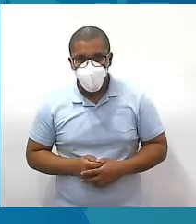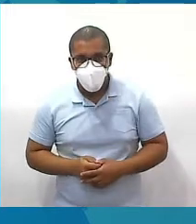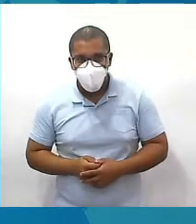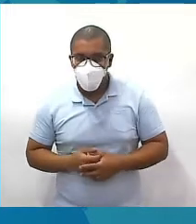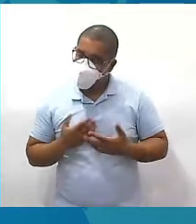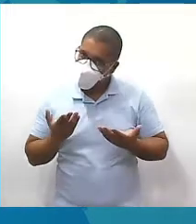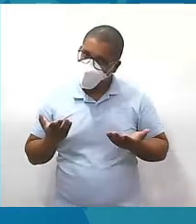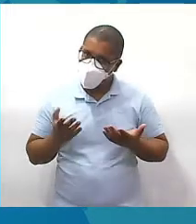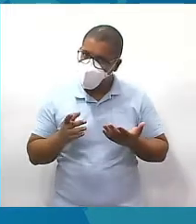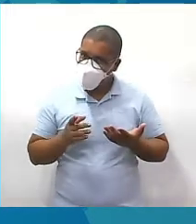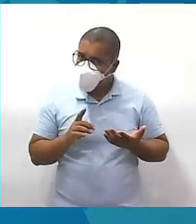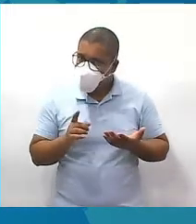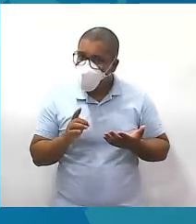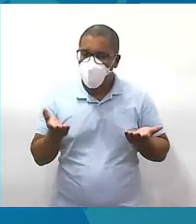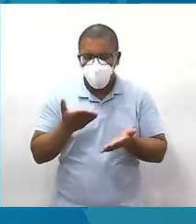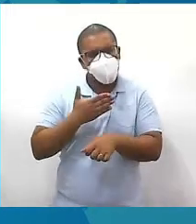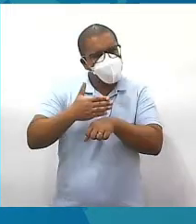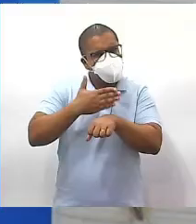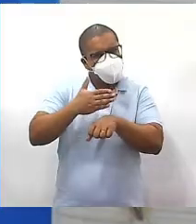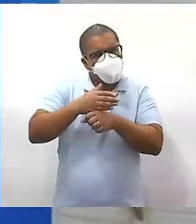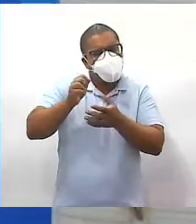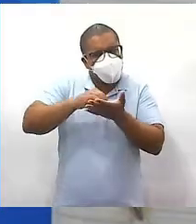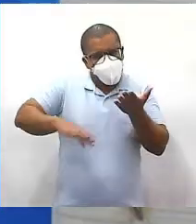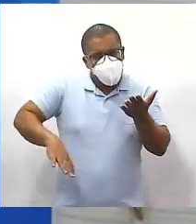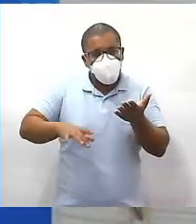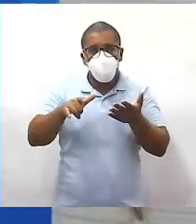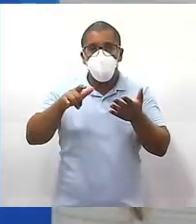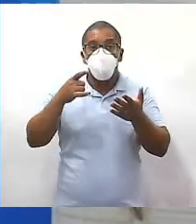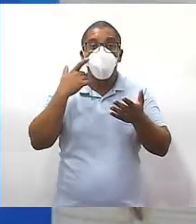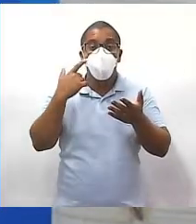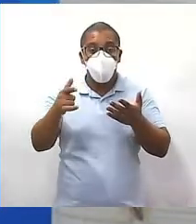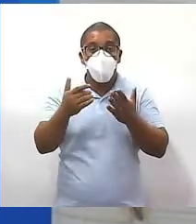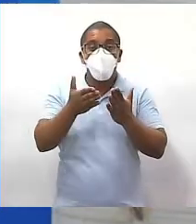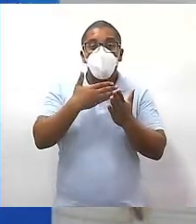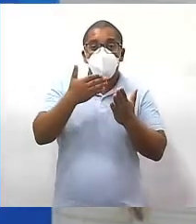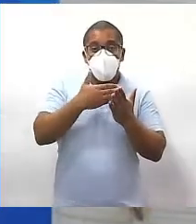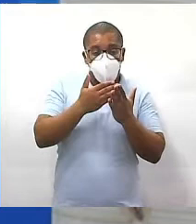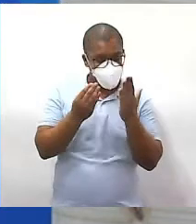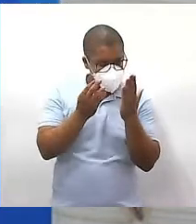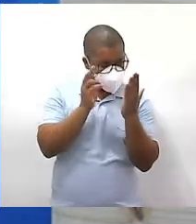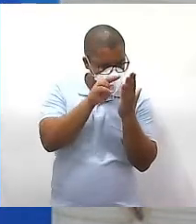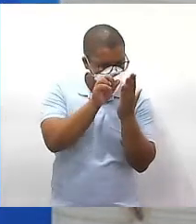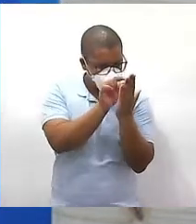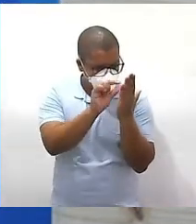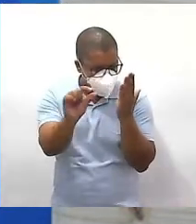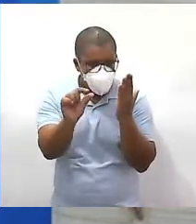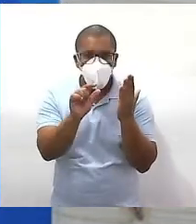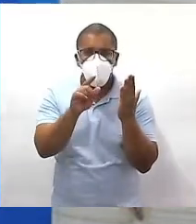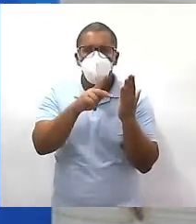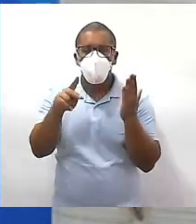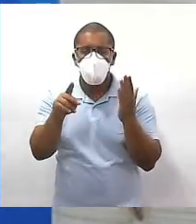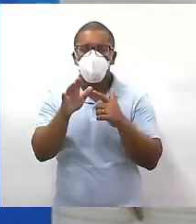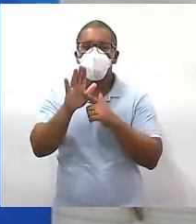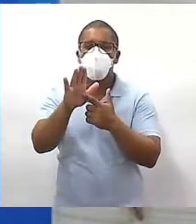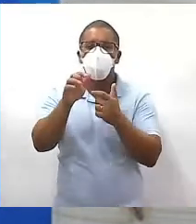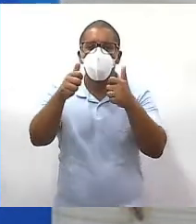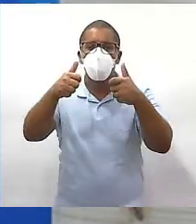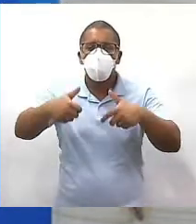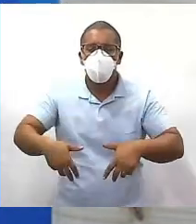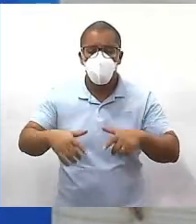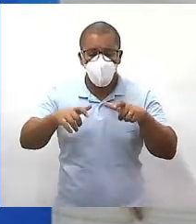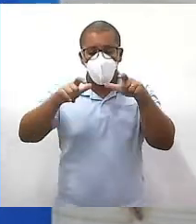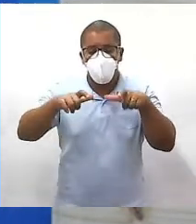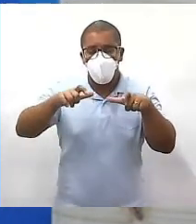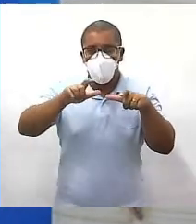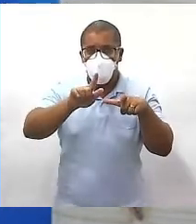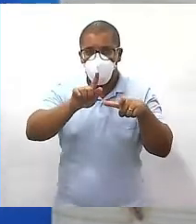fazer exercício para você entender. Então, toda vez que estiver escrito lá no teu livro didático, que o professor for levar para a sala de aula para falar de